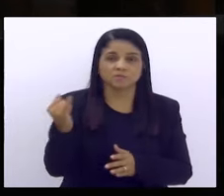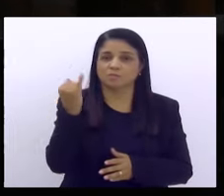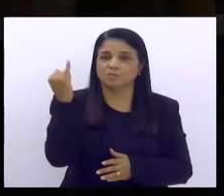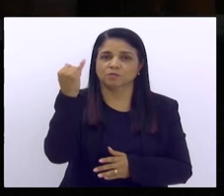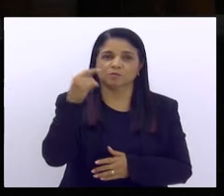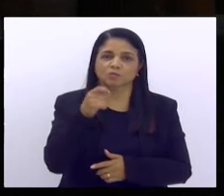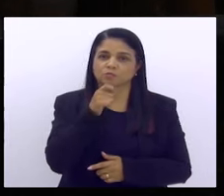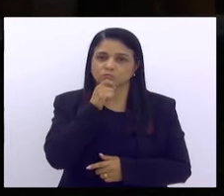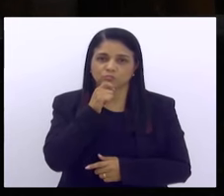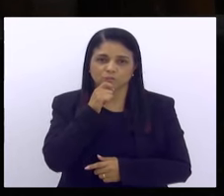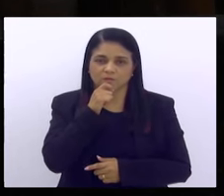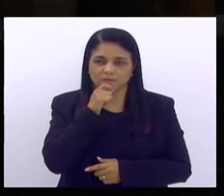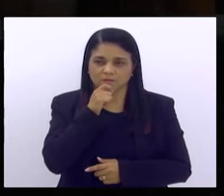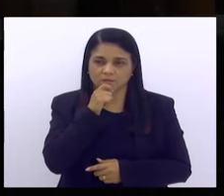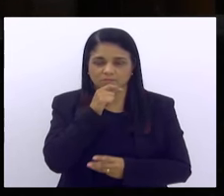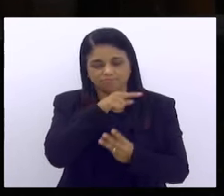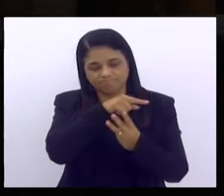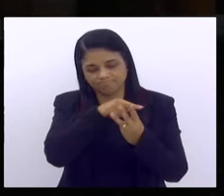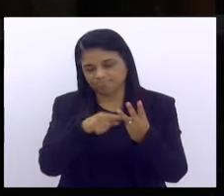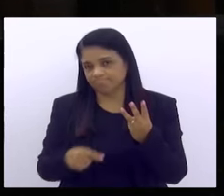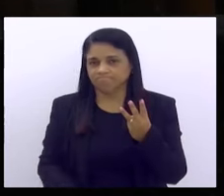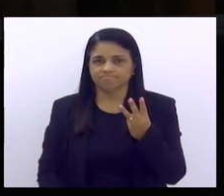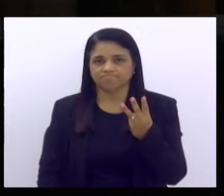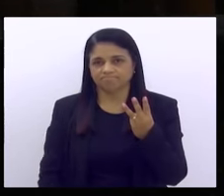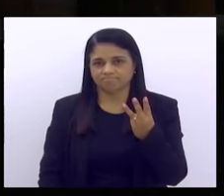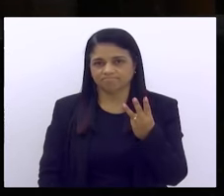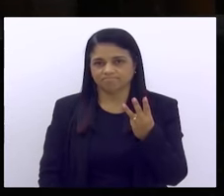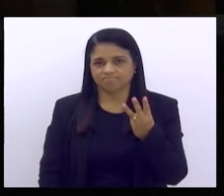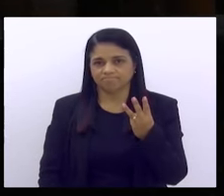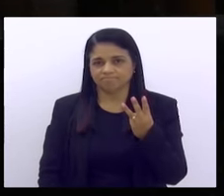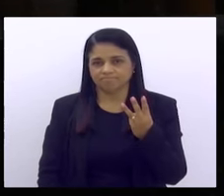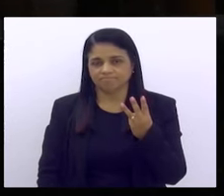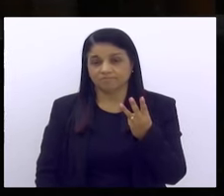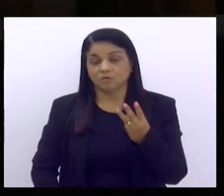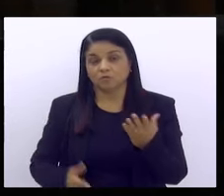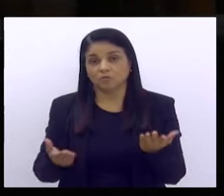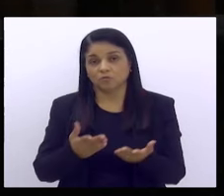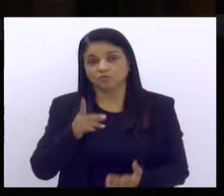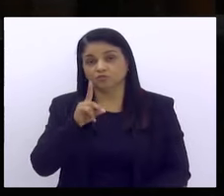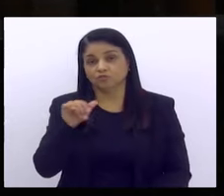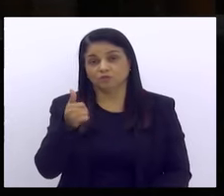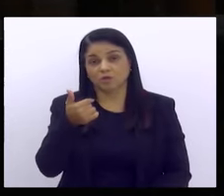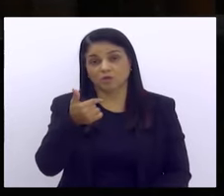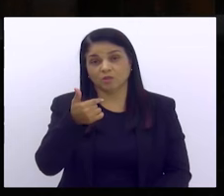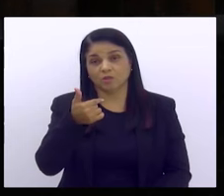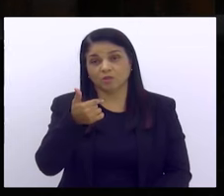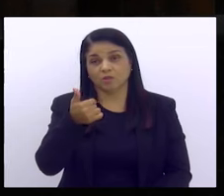importantes que esses. Hoje é dia 12 de outubro,